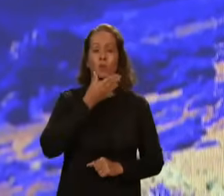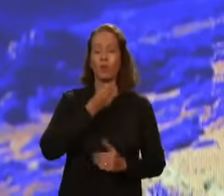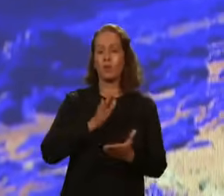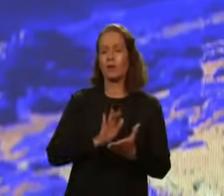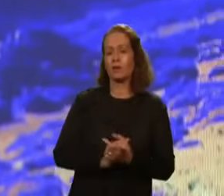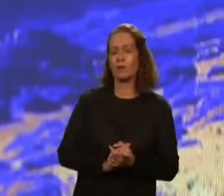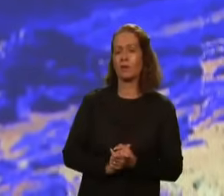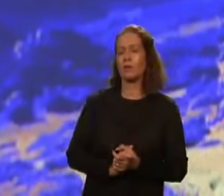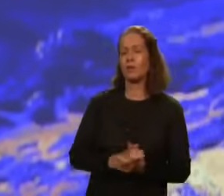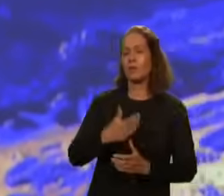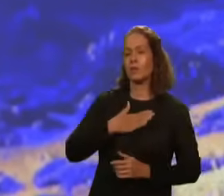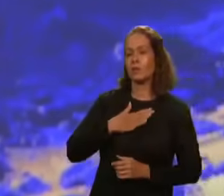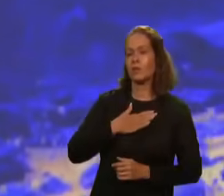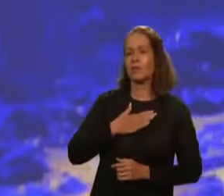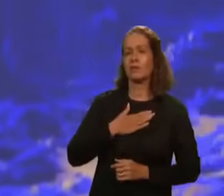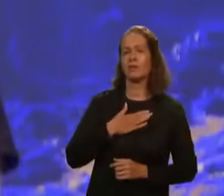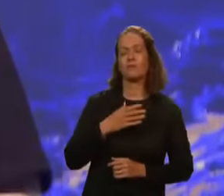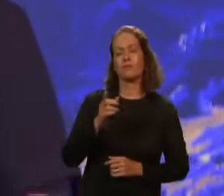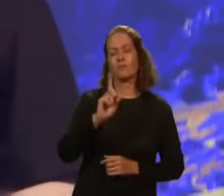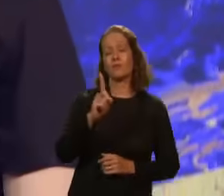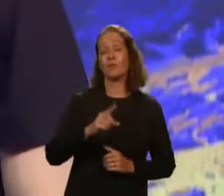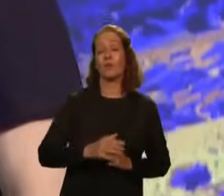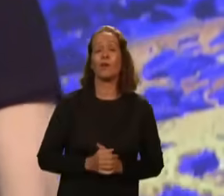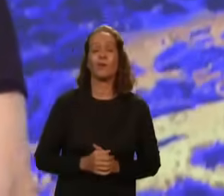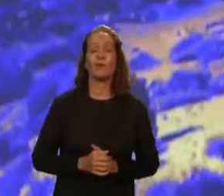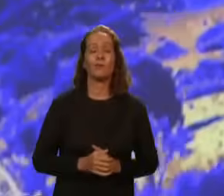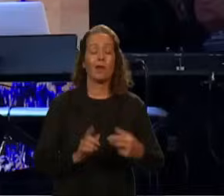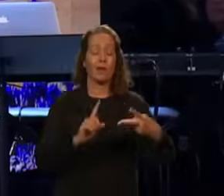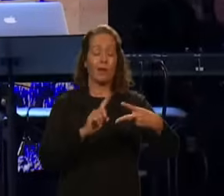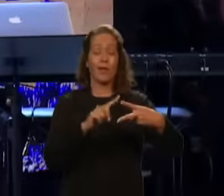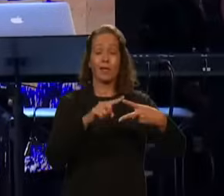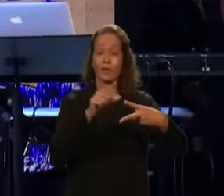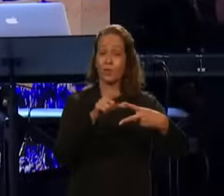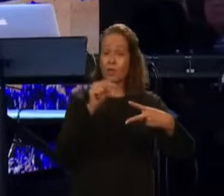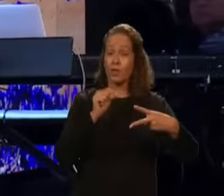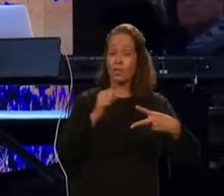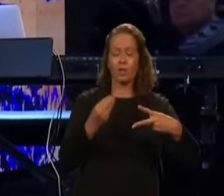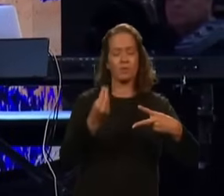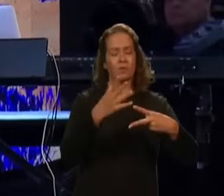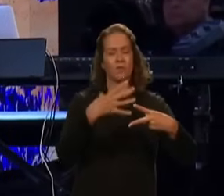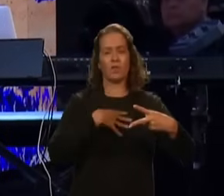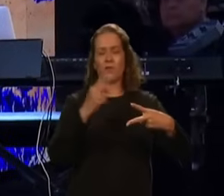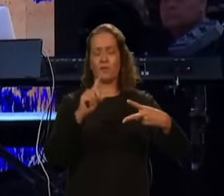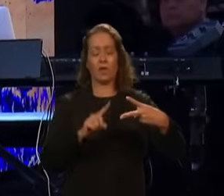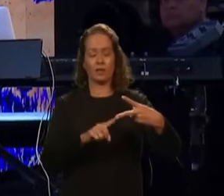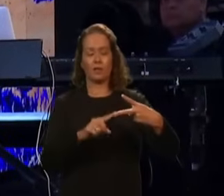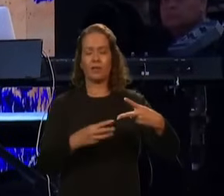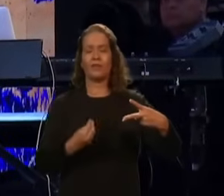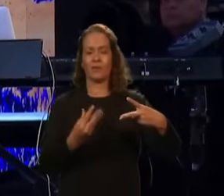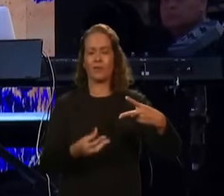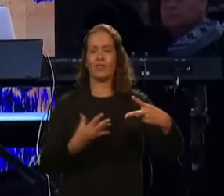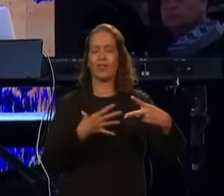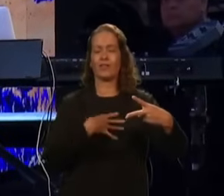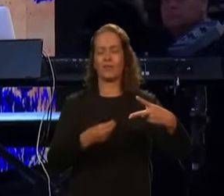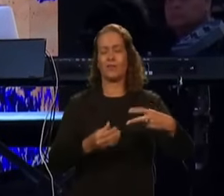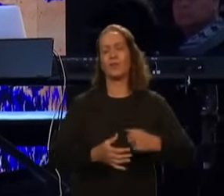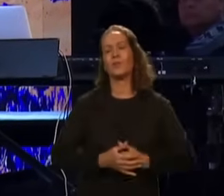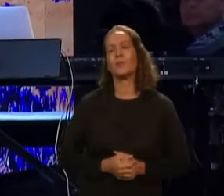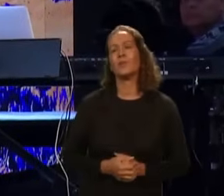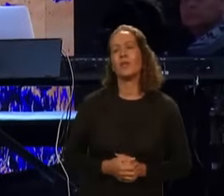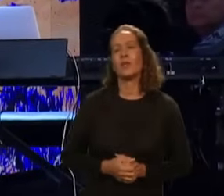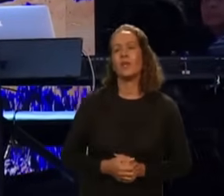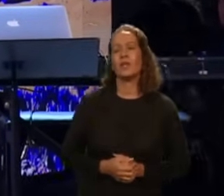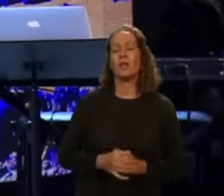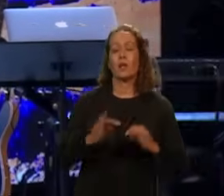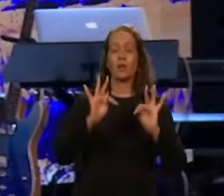fechar o ventre da preferida e eu vou te dar filho igual coelho. As tribos de Israel hoje vieram quase todas de Lia e